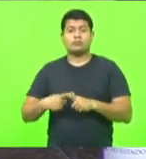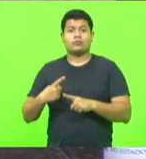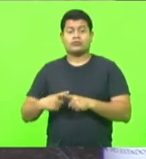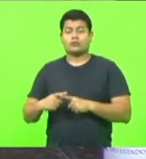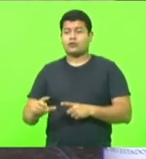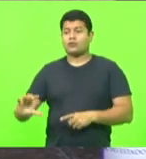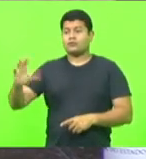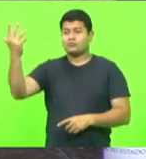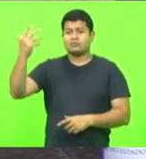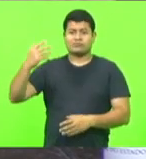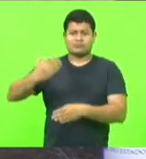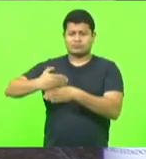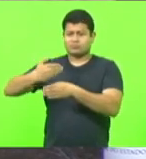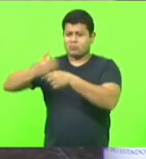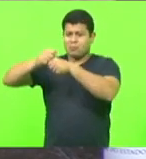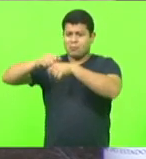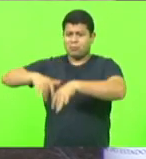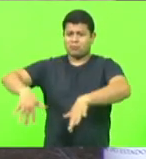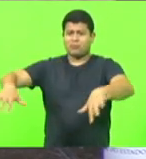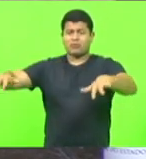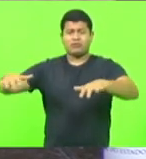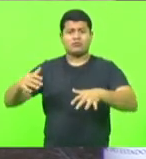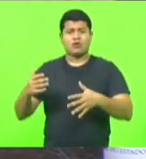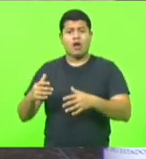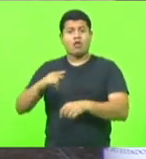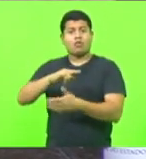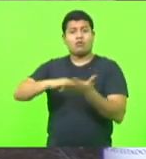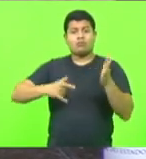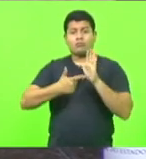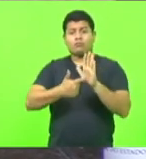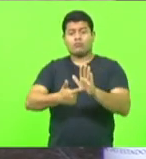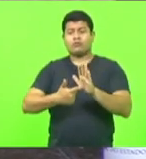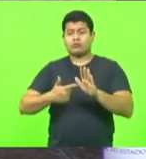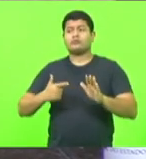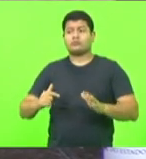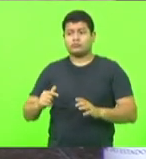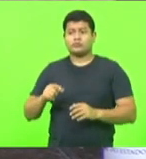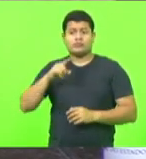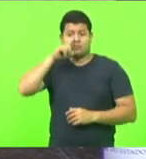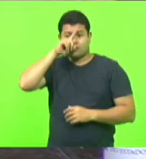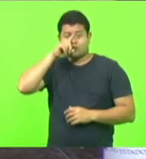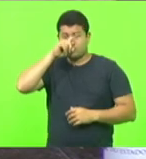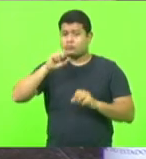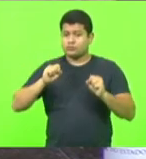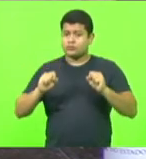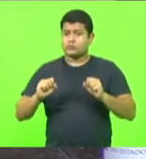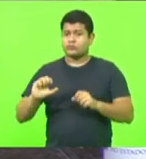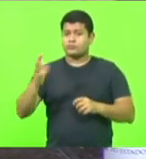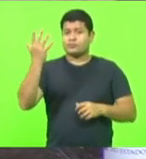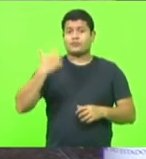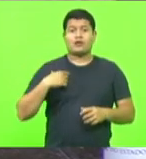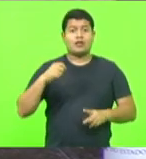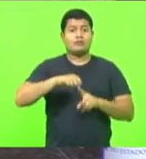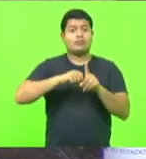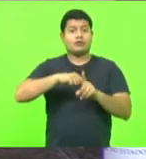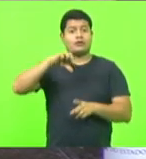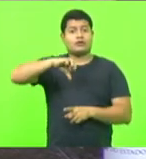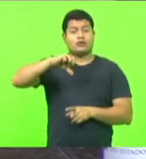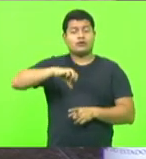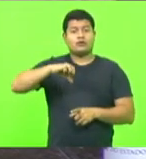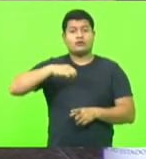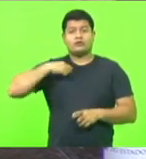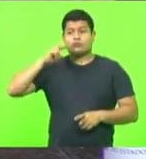mostram, o risco era ali iminente e mesmo assim, 9 meses depois, nós podemos presenciar